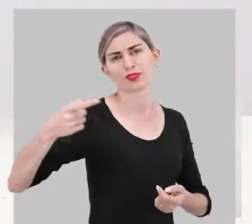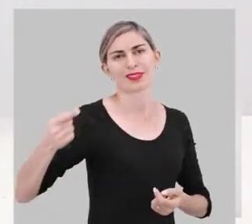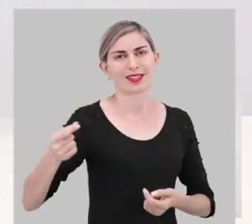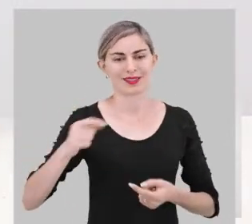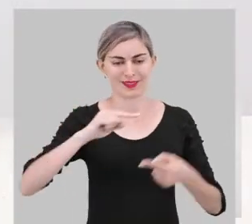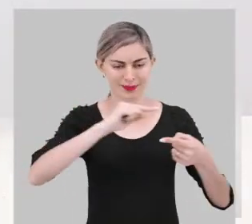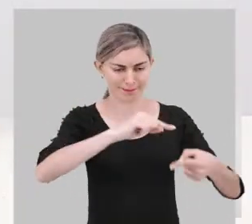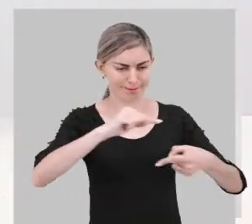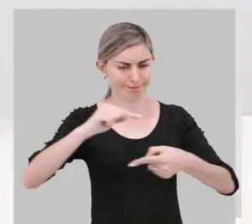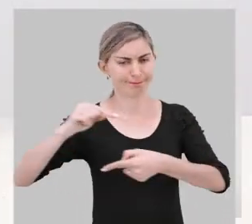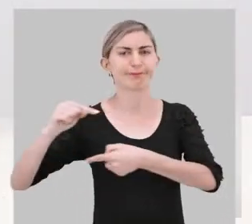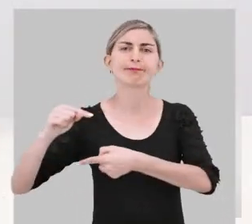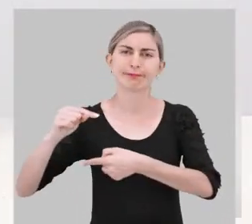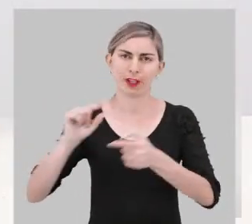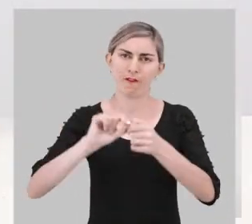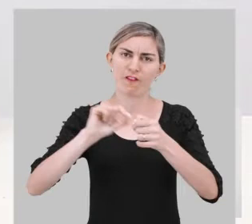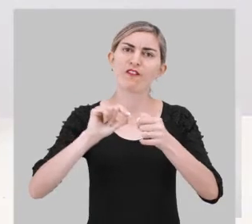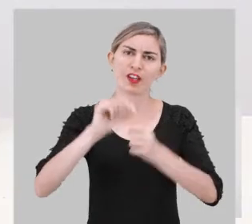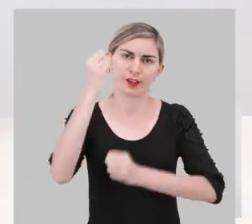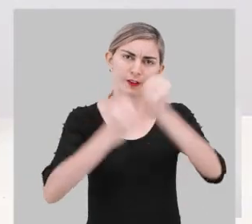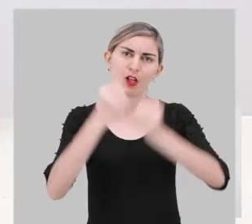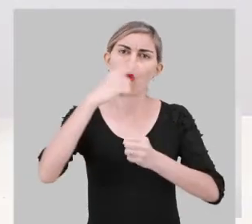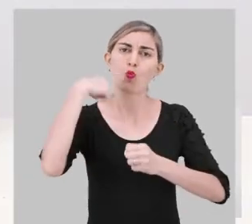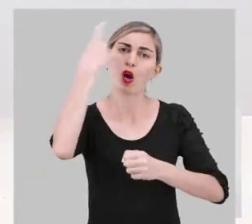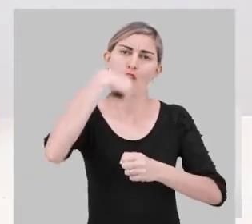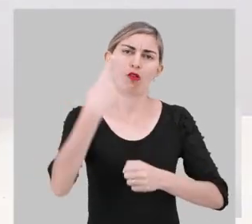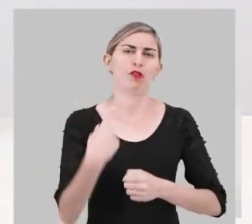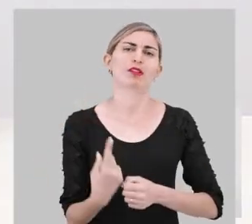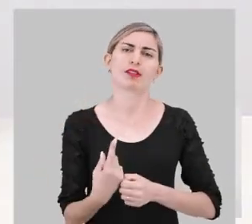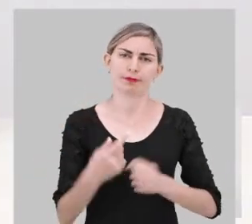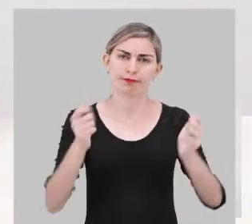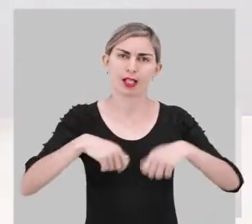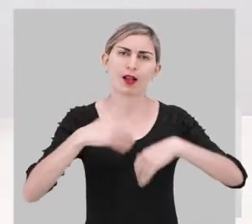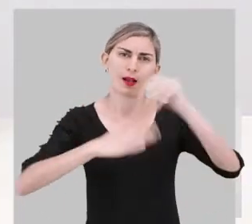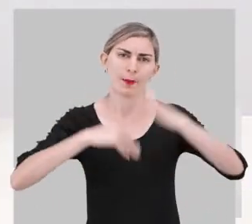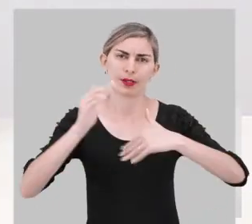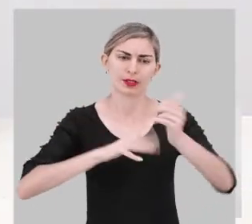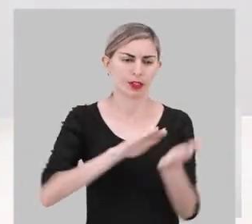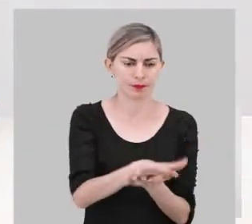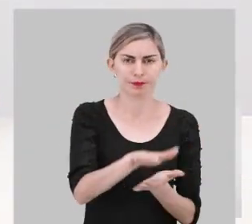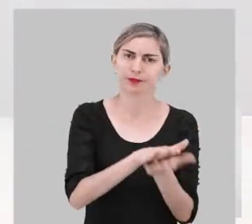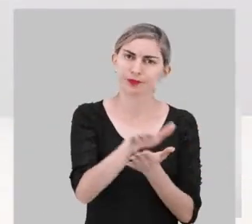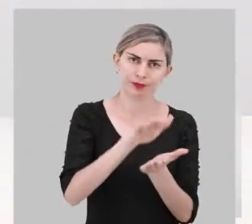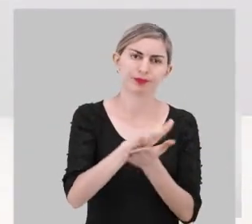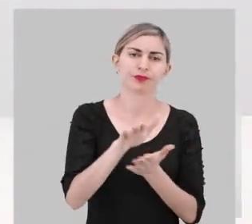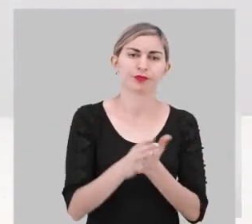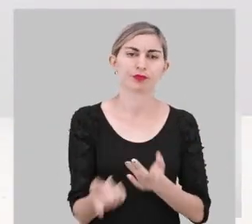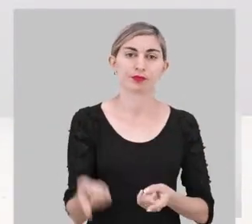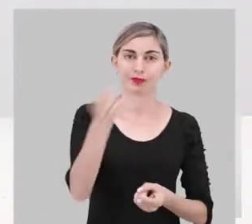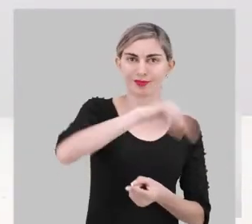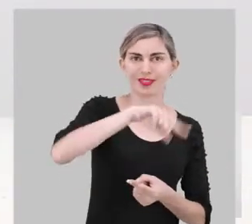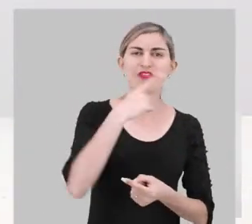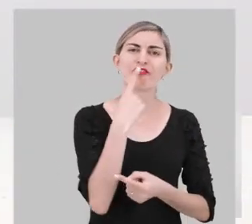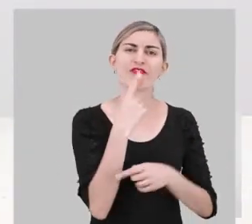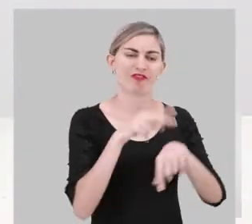25.200 latinhas feitas em 1 hora, considerando a capacidade de impressão da máquina de litografia.